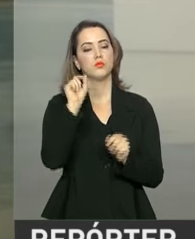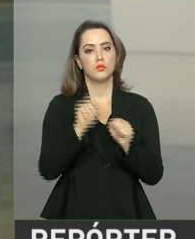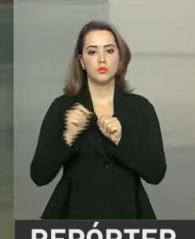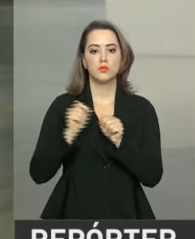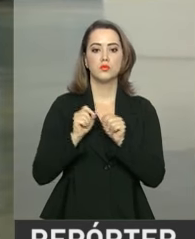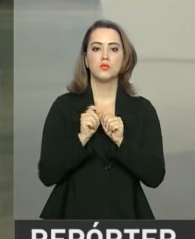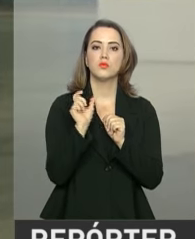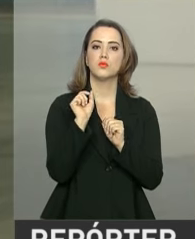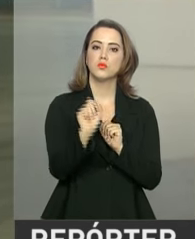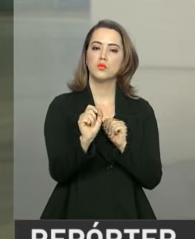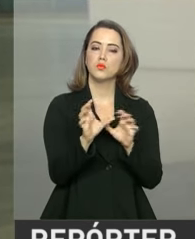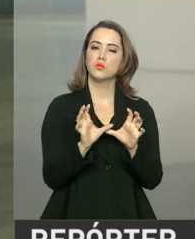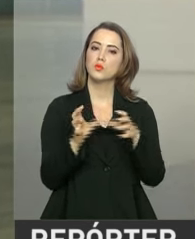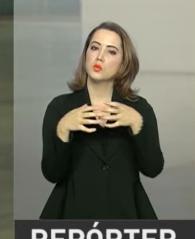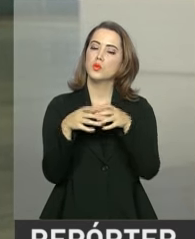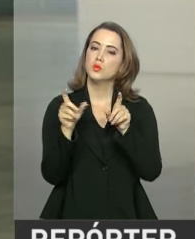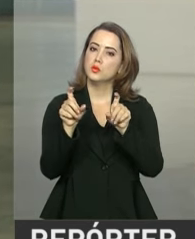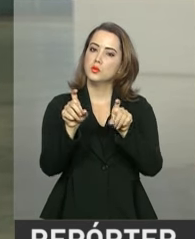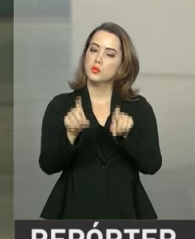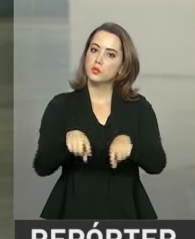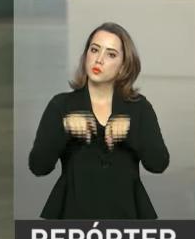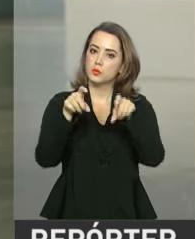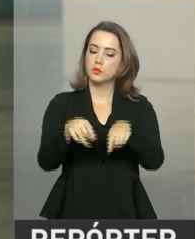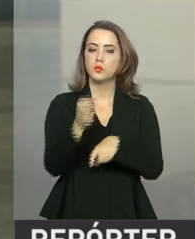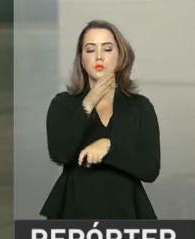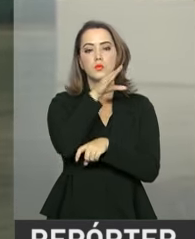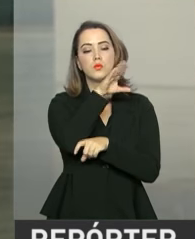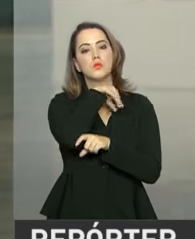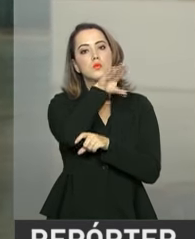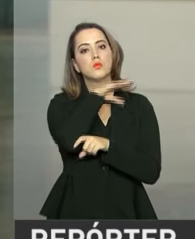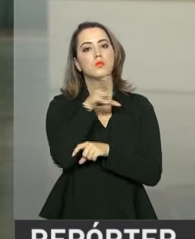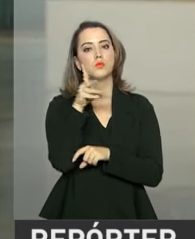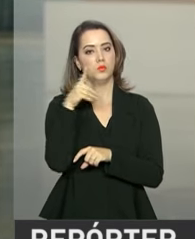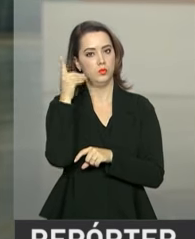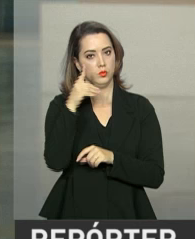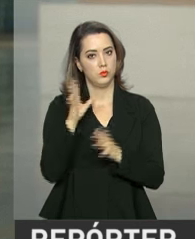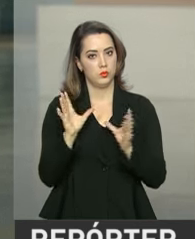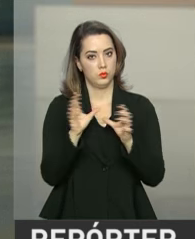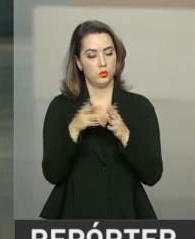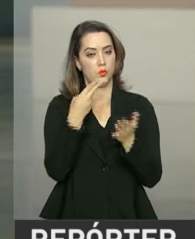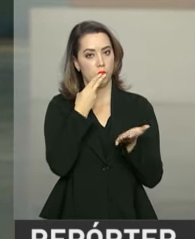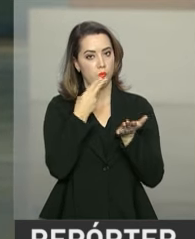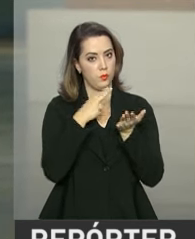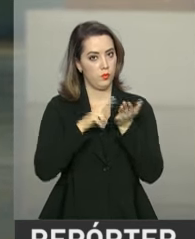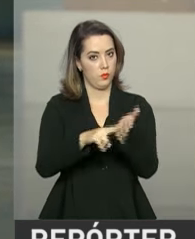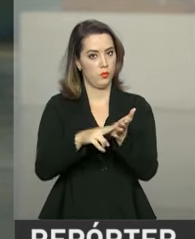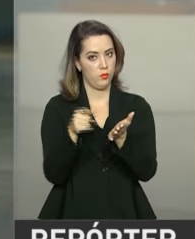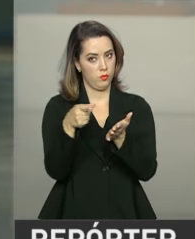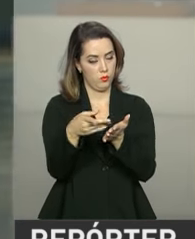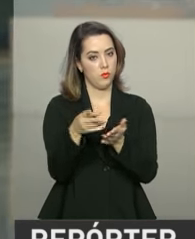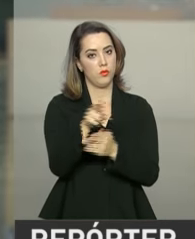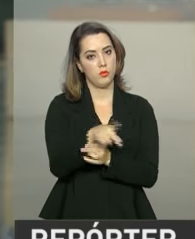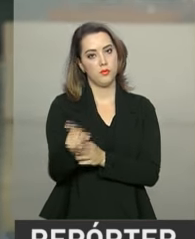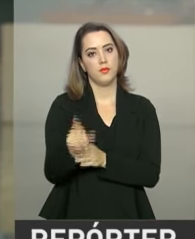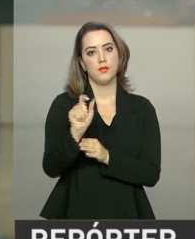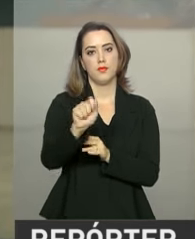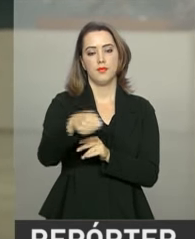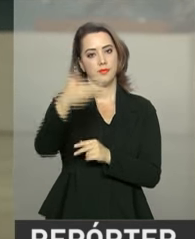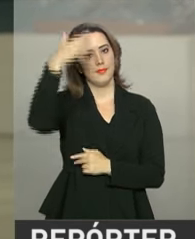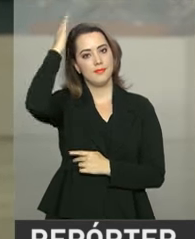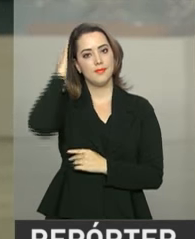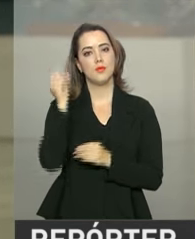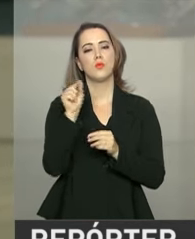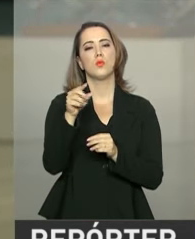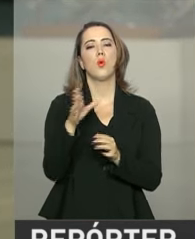feito pela Frente Parlamentar da Agropecuária por meio de uma carta que foi entregue a Michel Temer durante